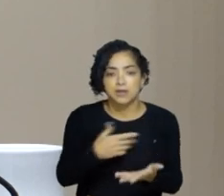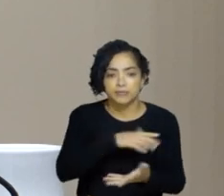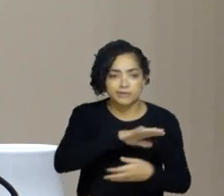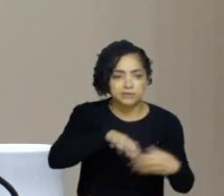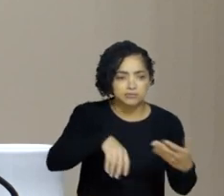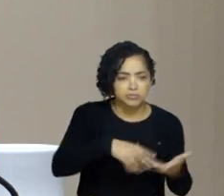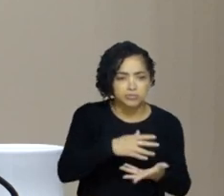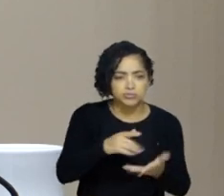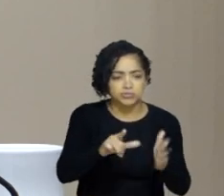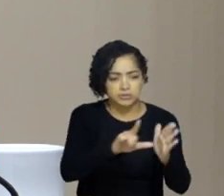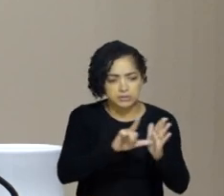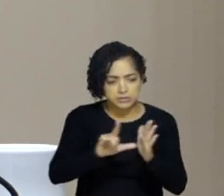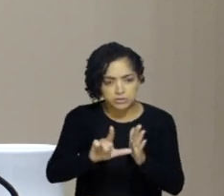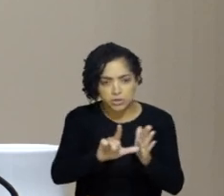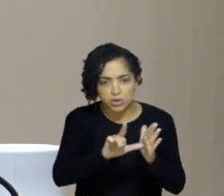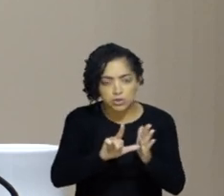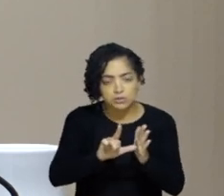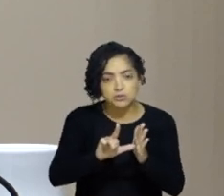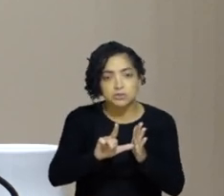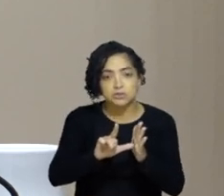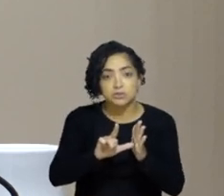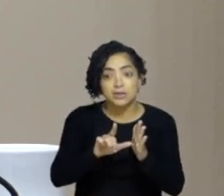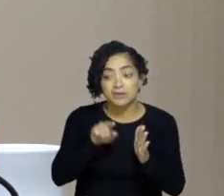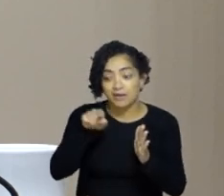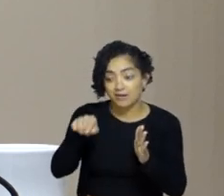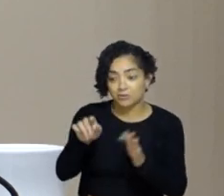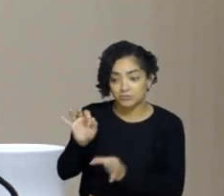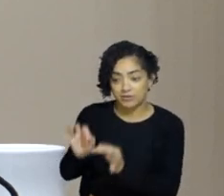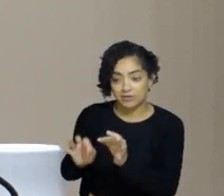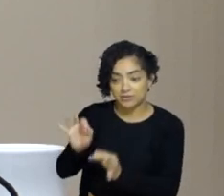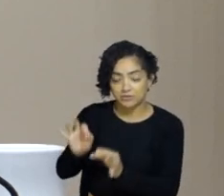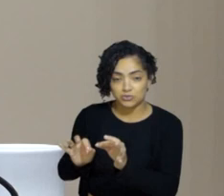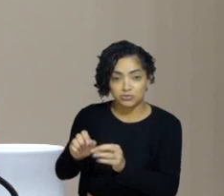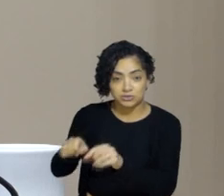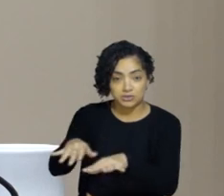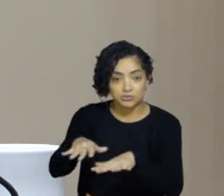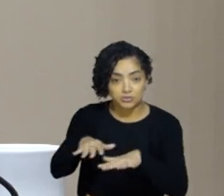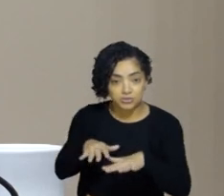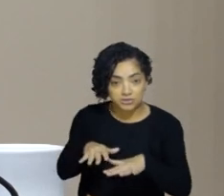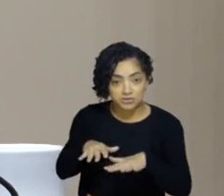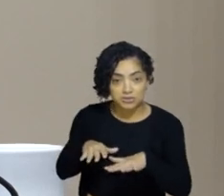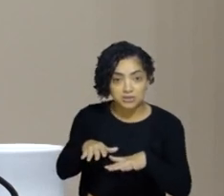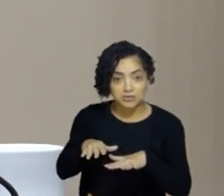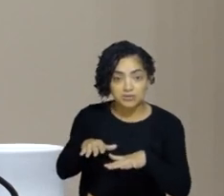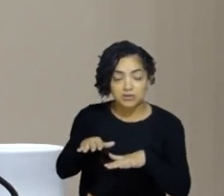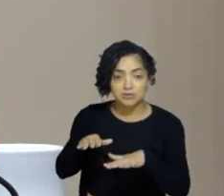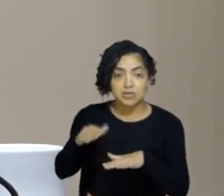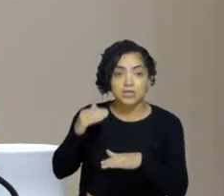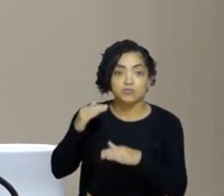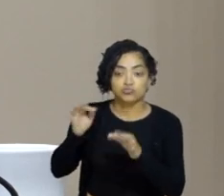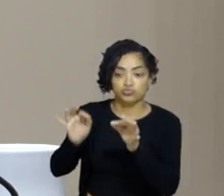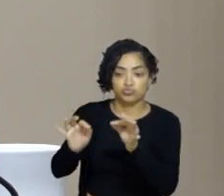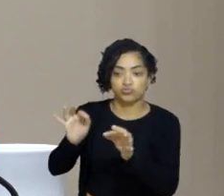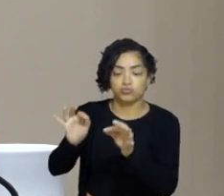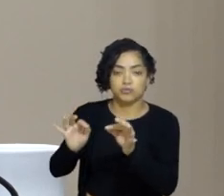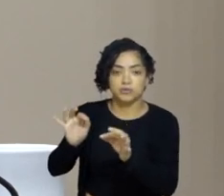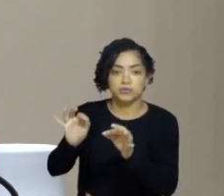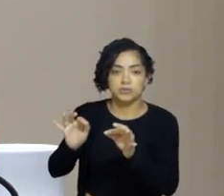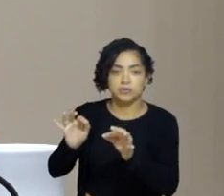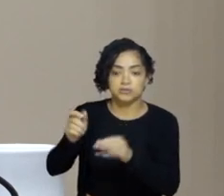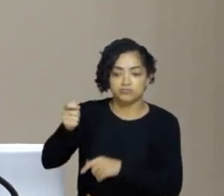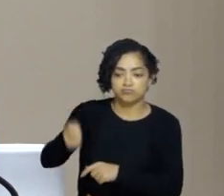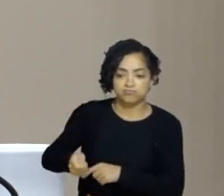lojas, quando chega na audiência de custódia, na frente do juiz, é um